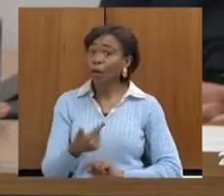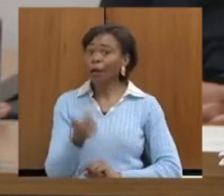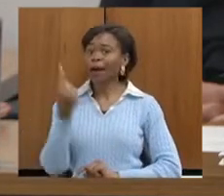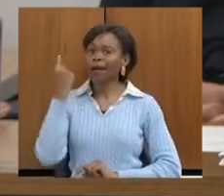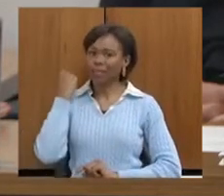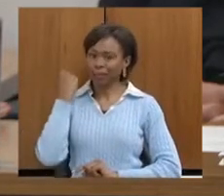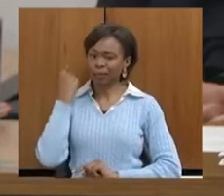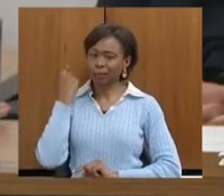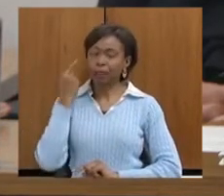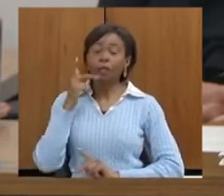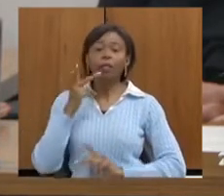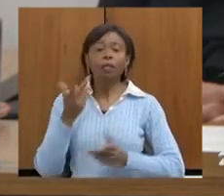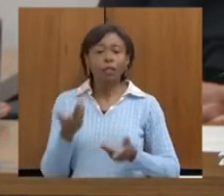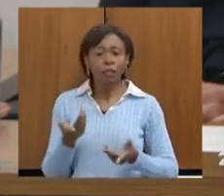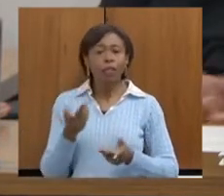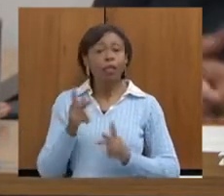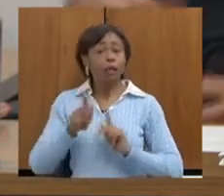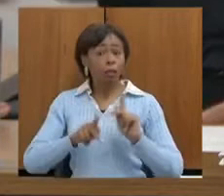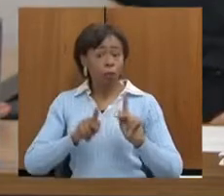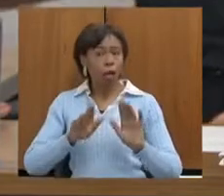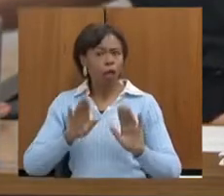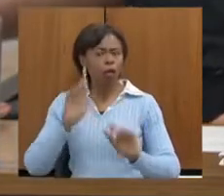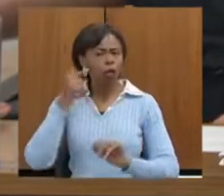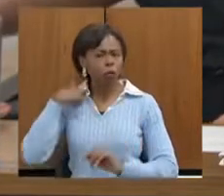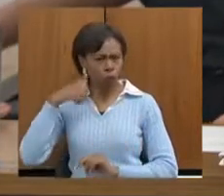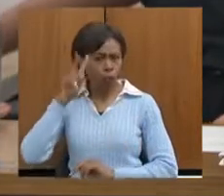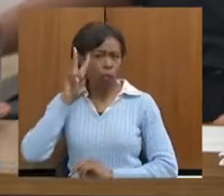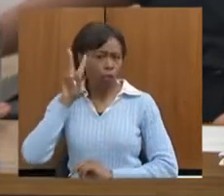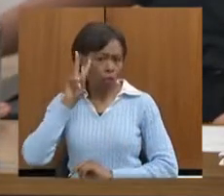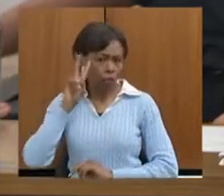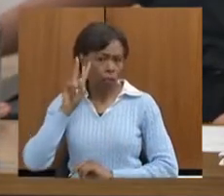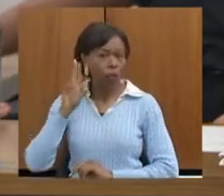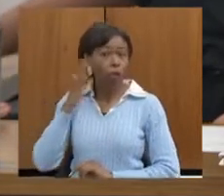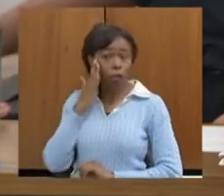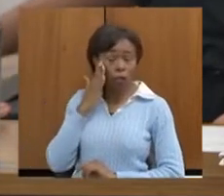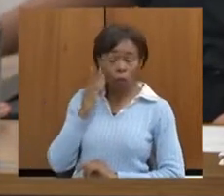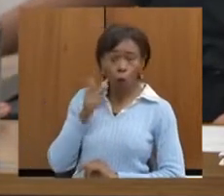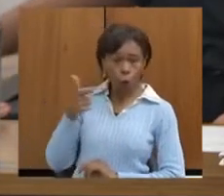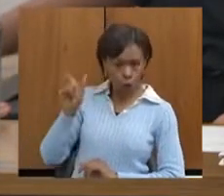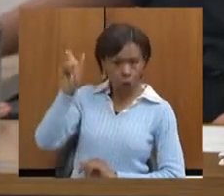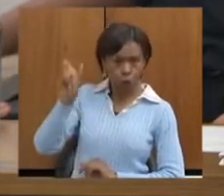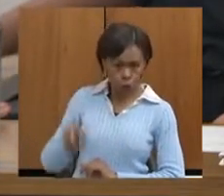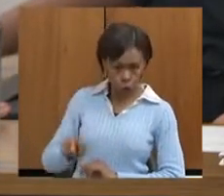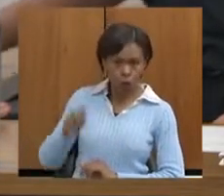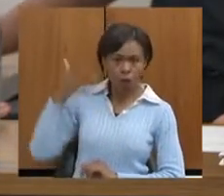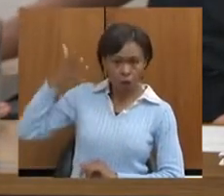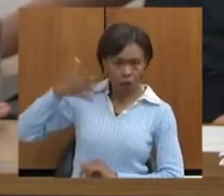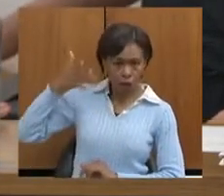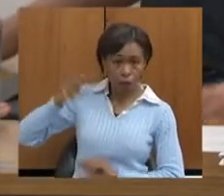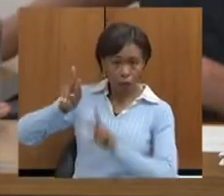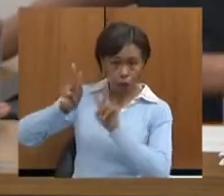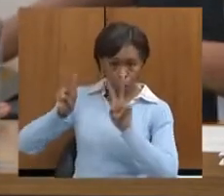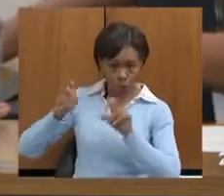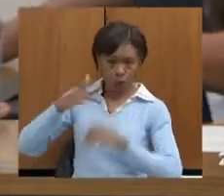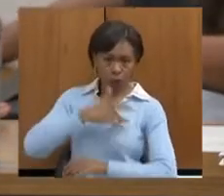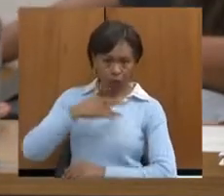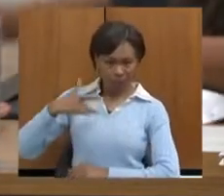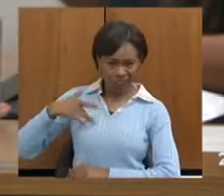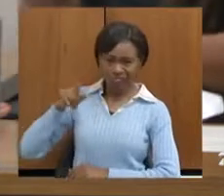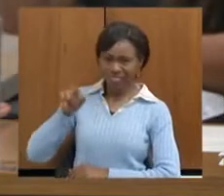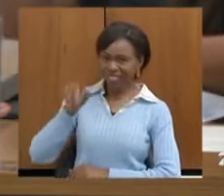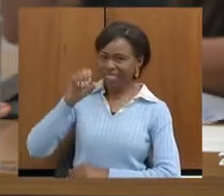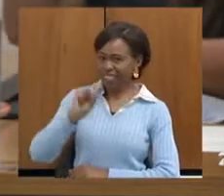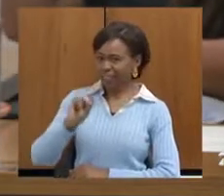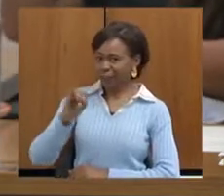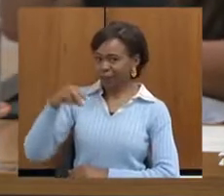pessoas com e eu me recordo eu sei que vai ter uma fala aqui importante cima sobre saúde da Simone como